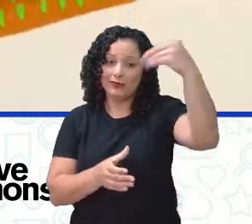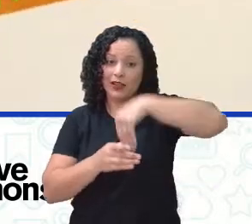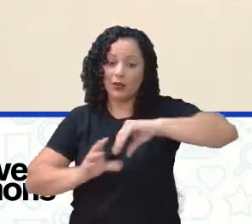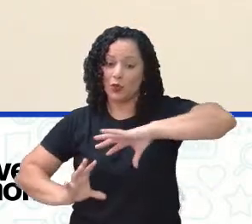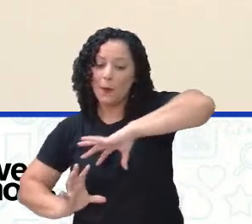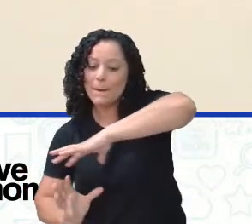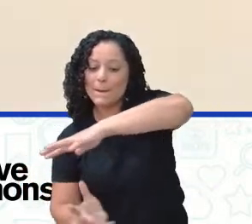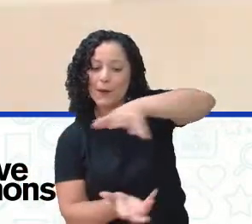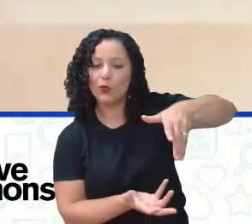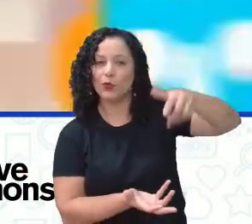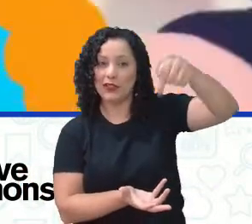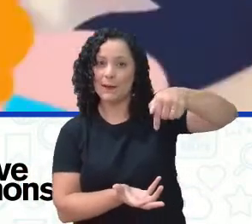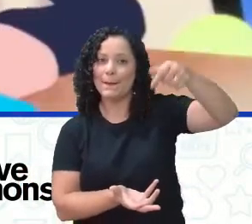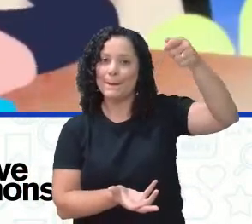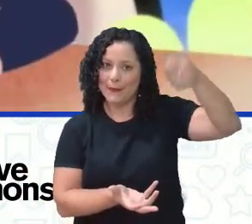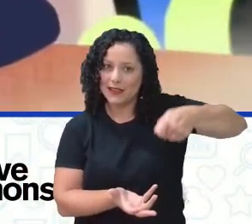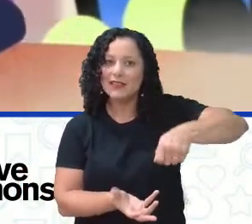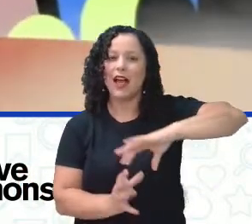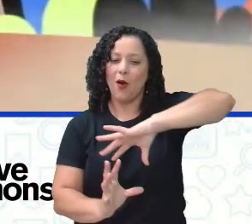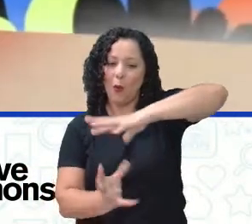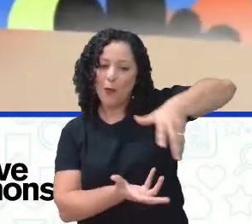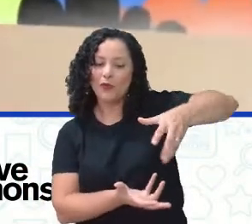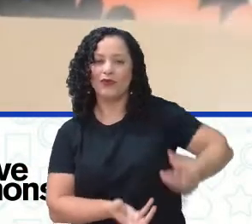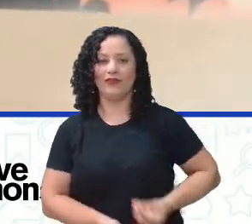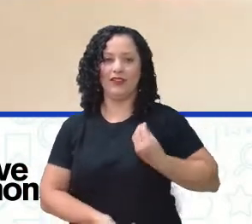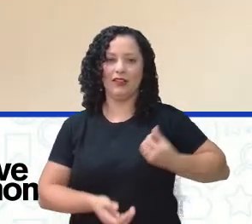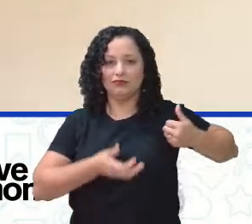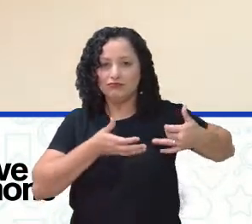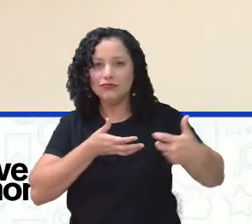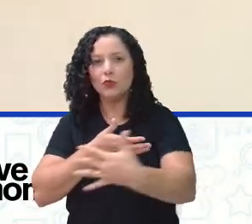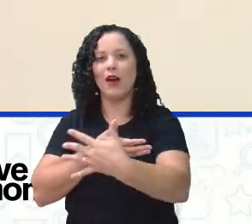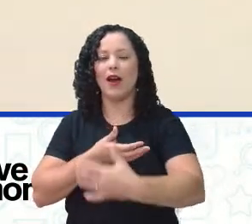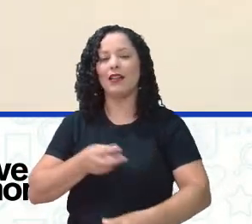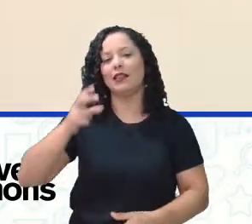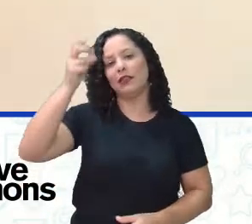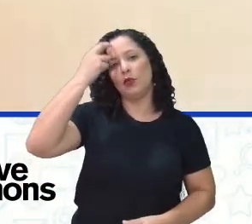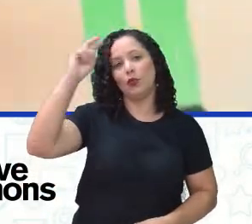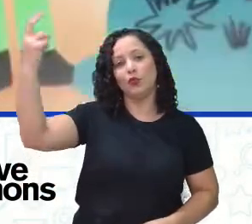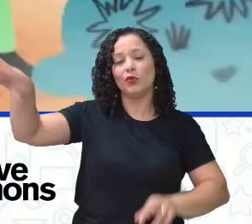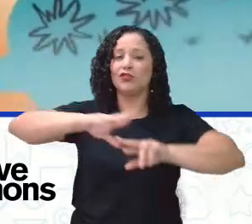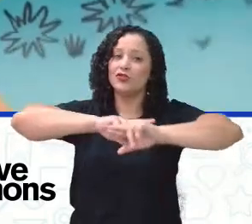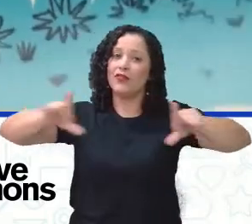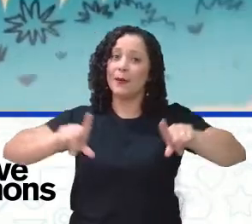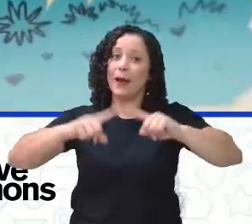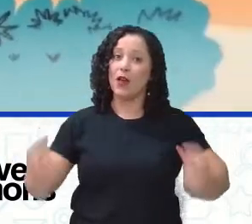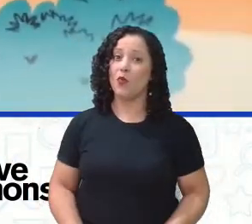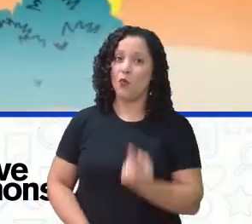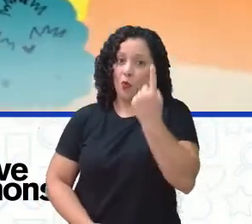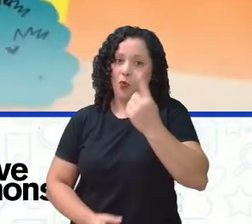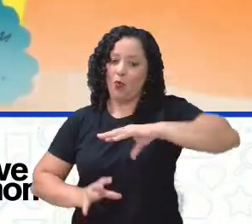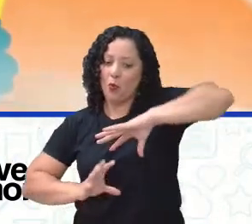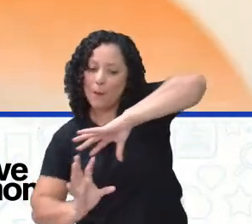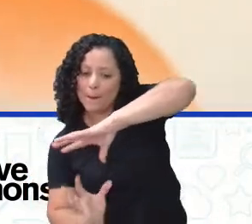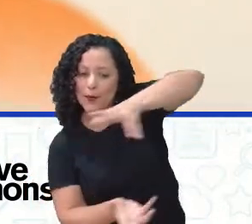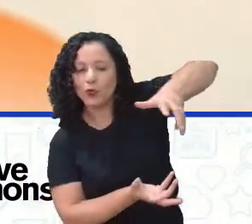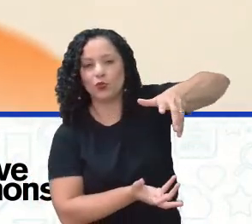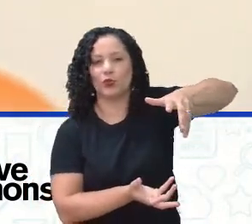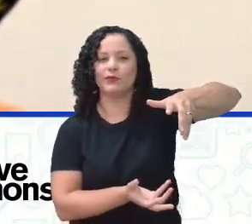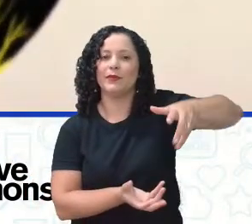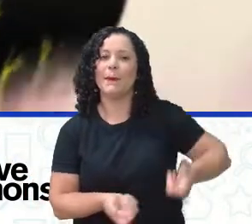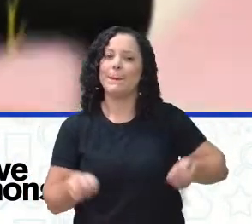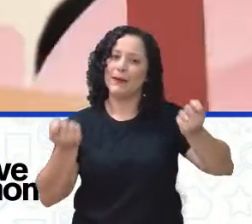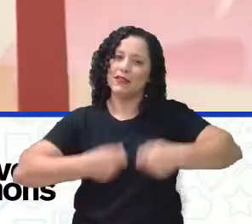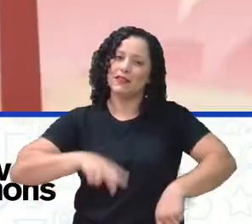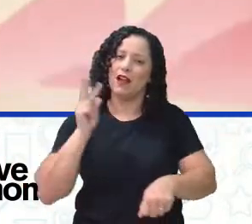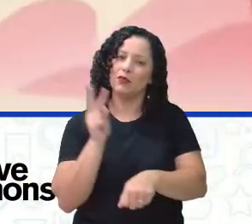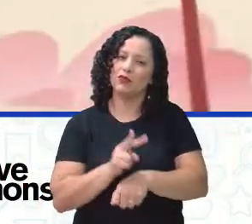para viver. Nós temos diferentes culturas, nós temos um só planeta e devemos tomar conta disso tudo e uns dos